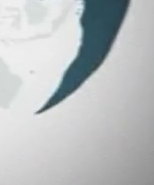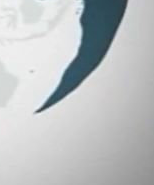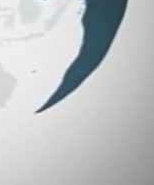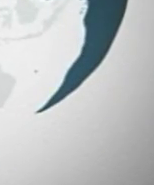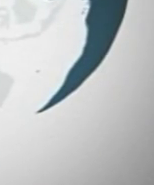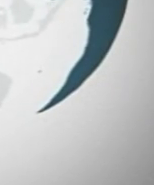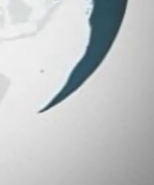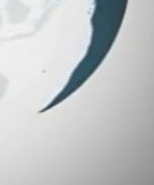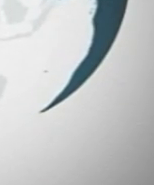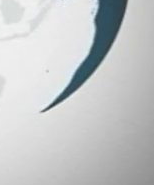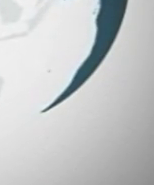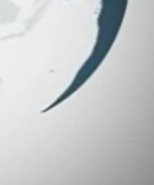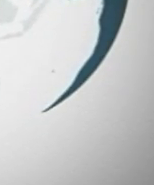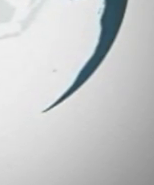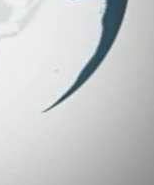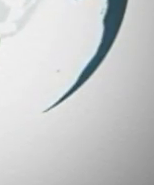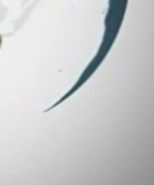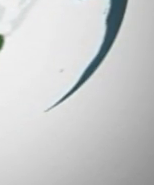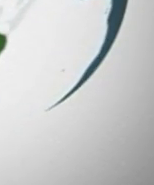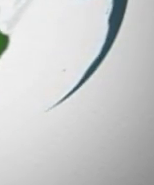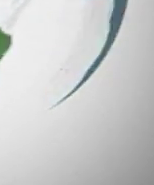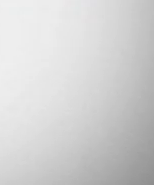E aí